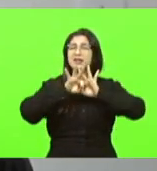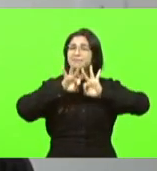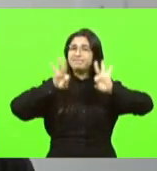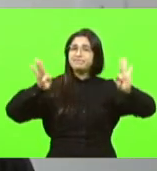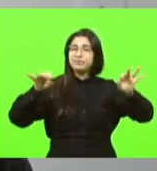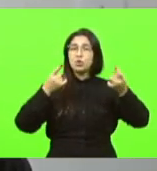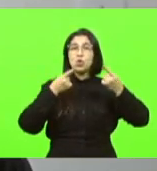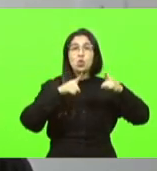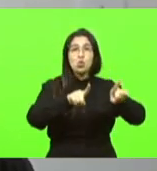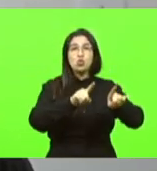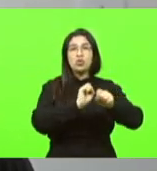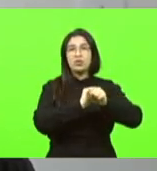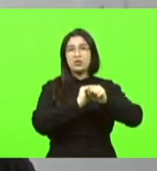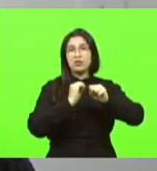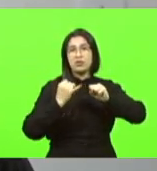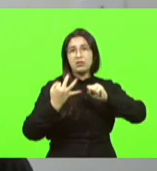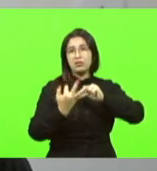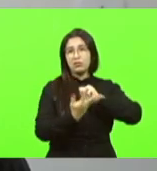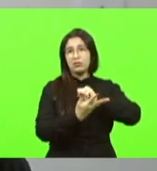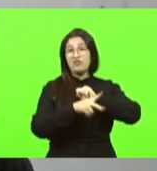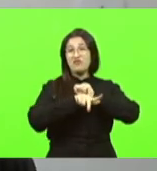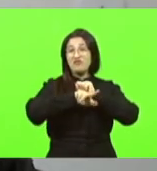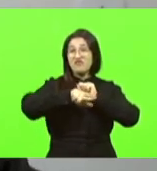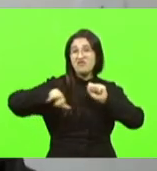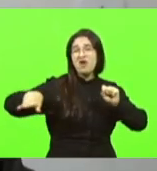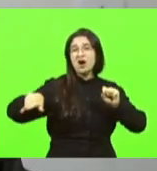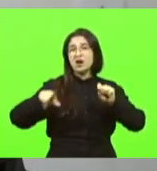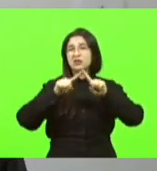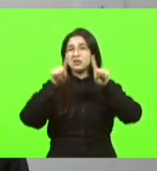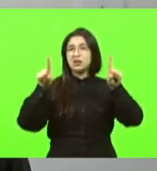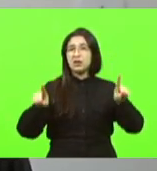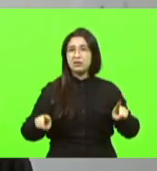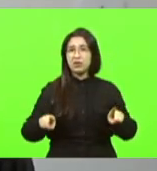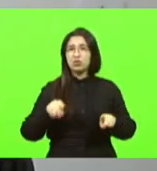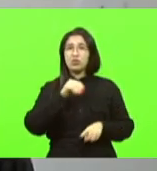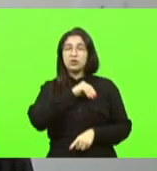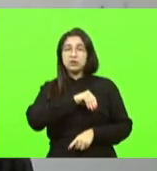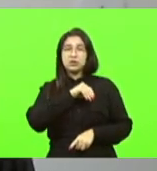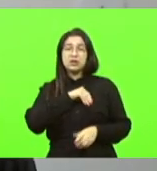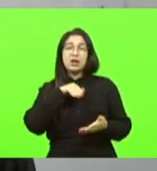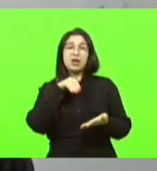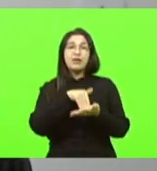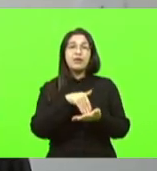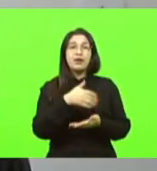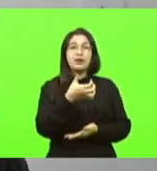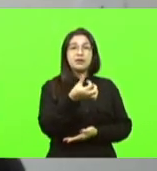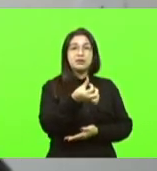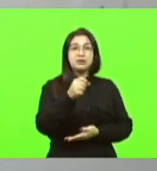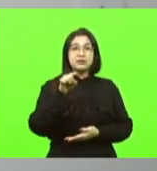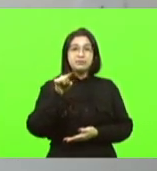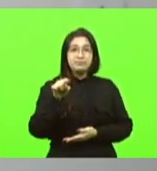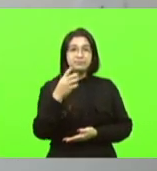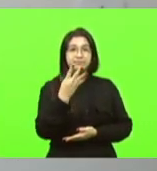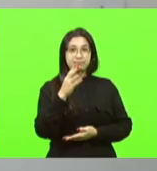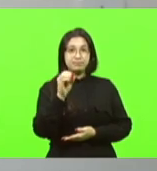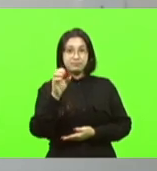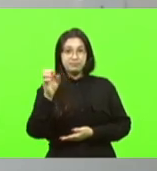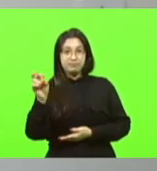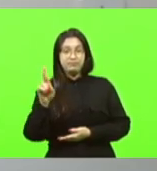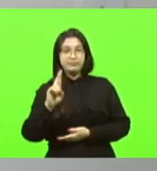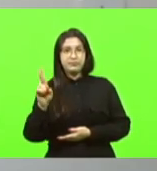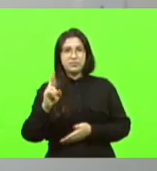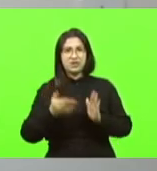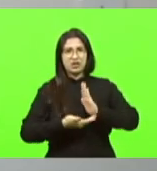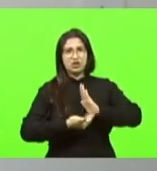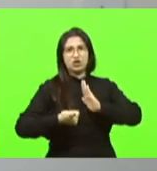convide vários e vários servidores que ganham até 6.400 reais descontar 14 por